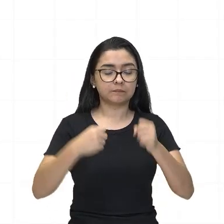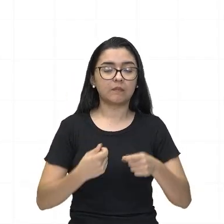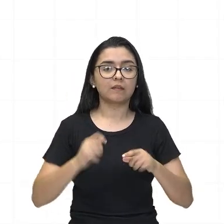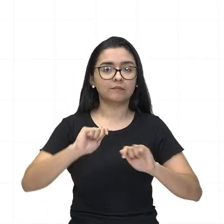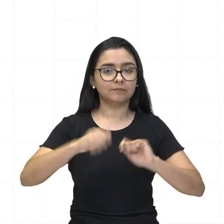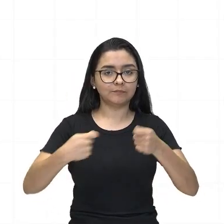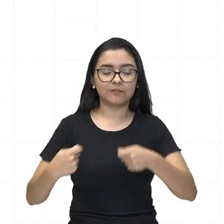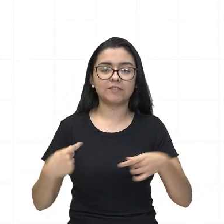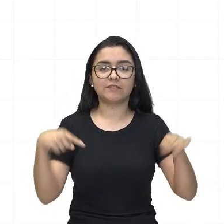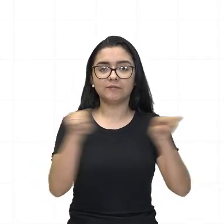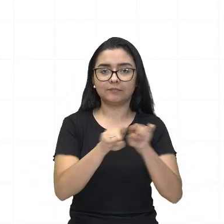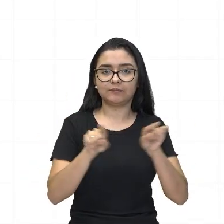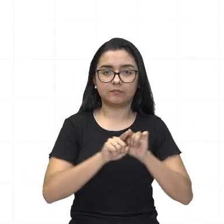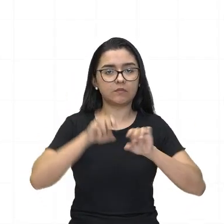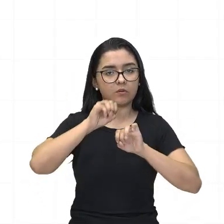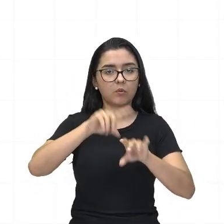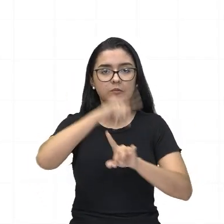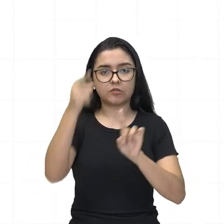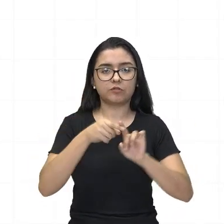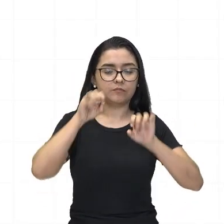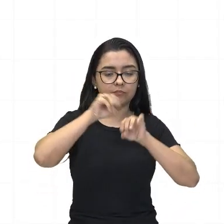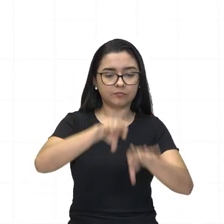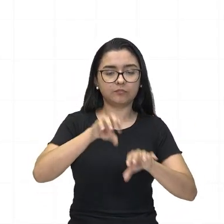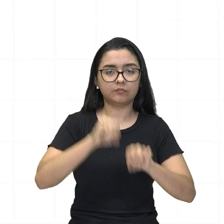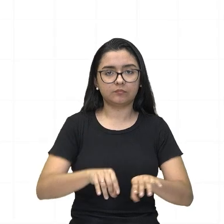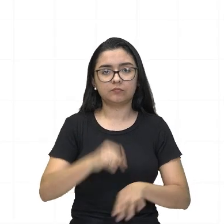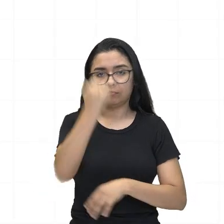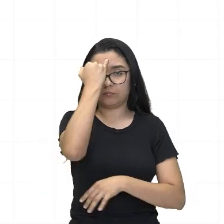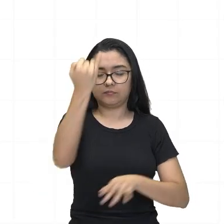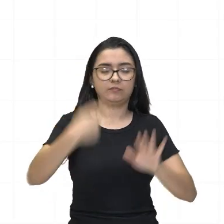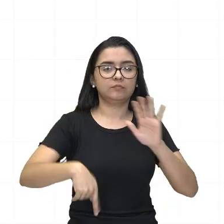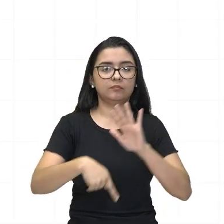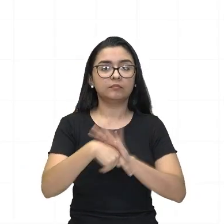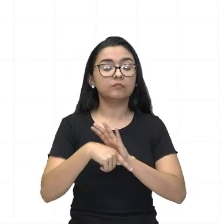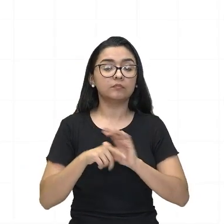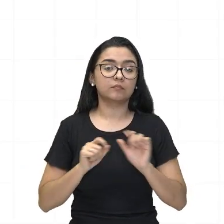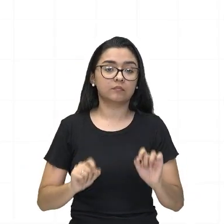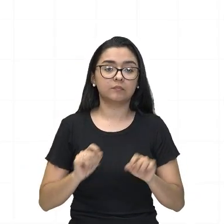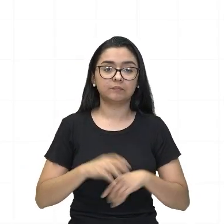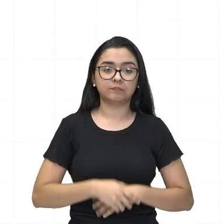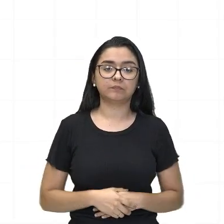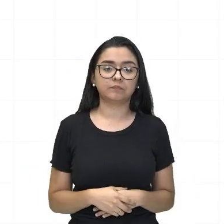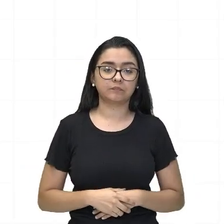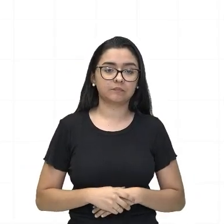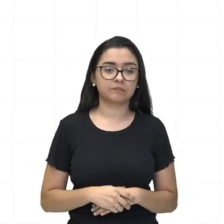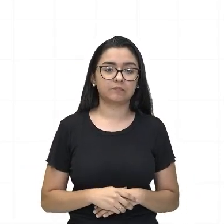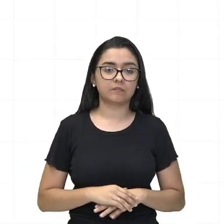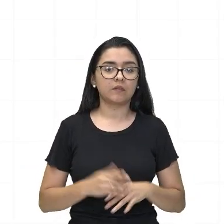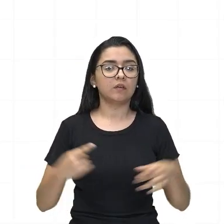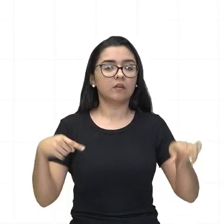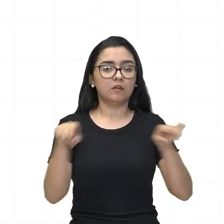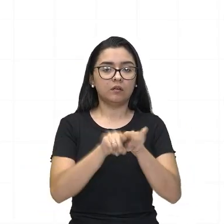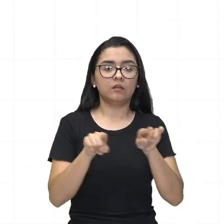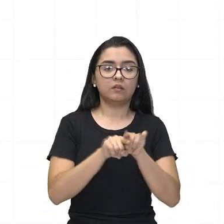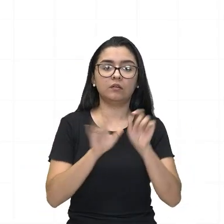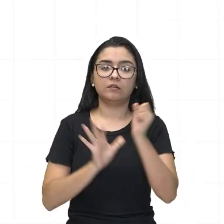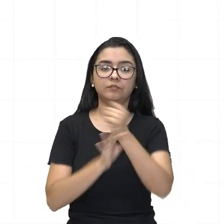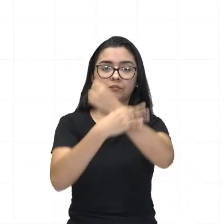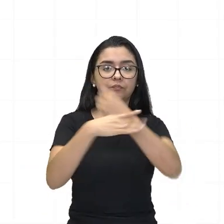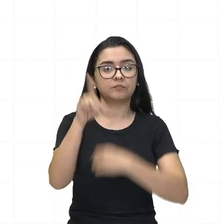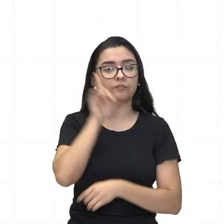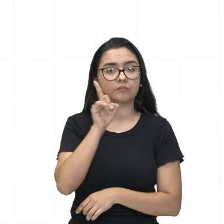um ensinamento, uma mensagem. A segurança no nosso dia a dia,